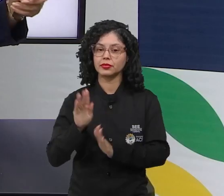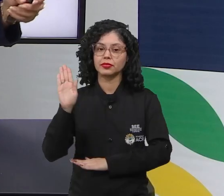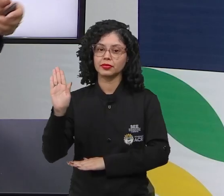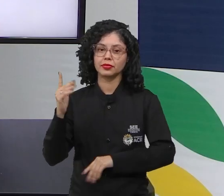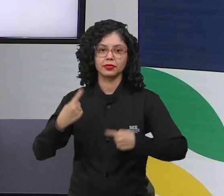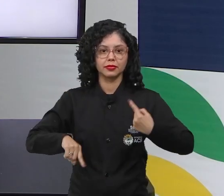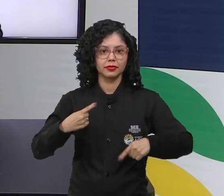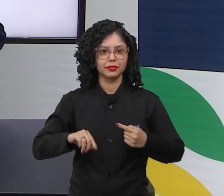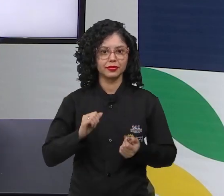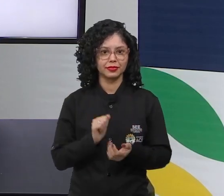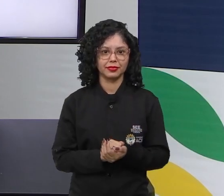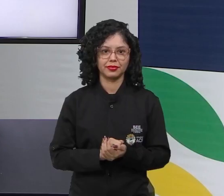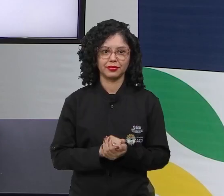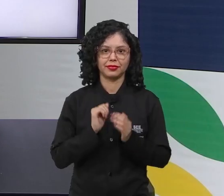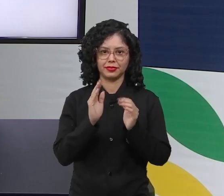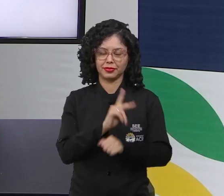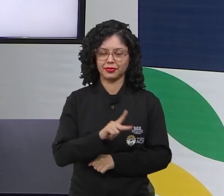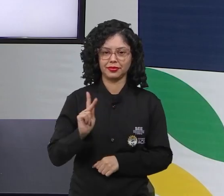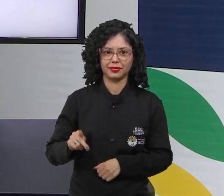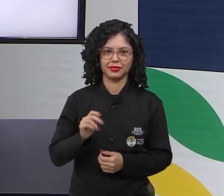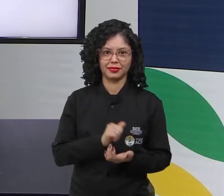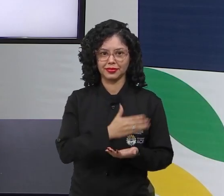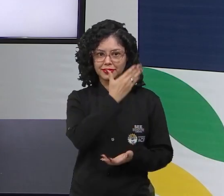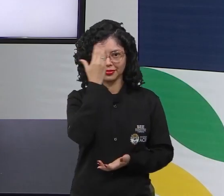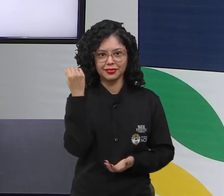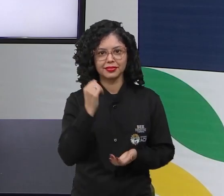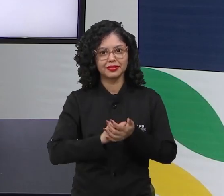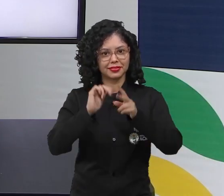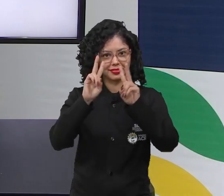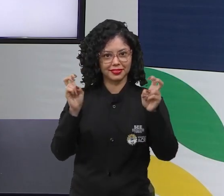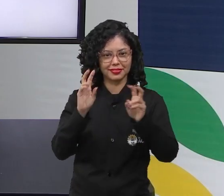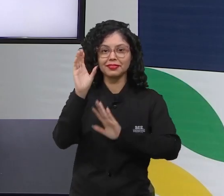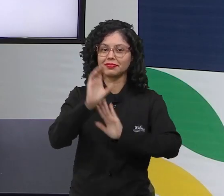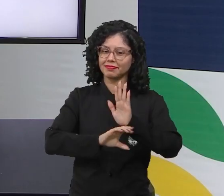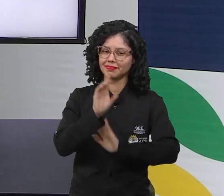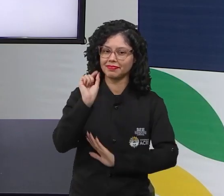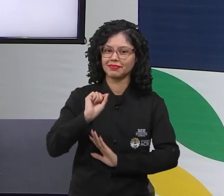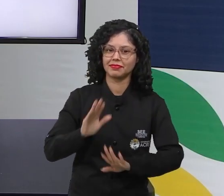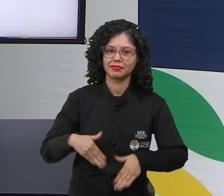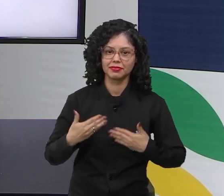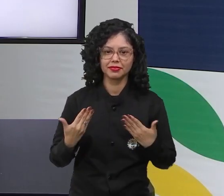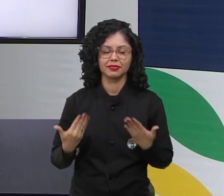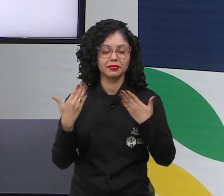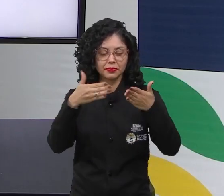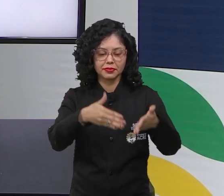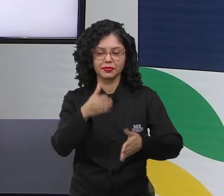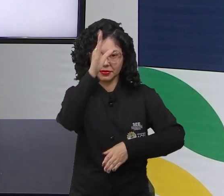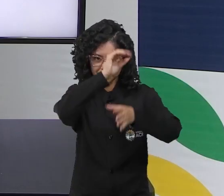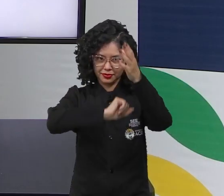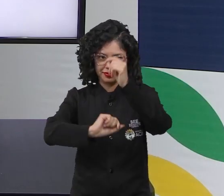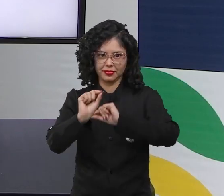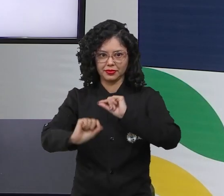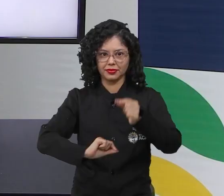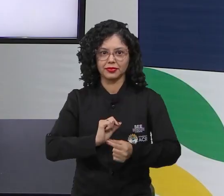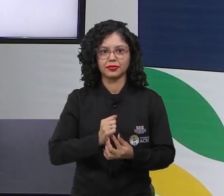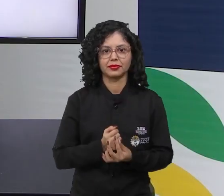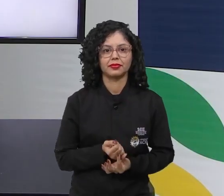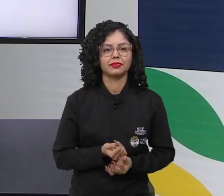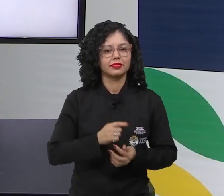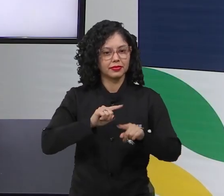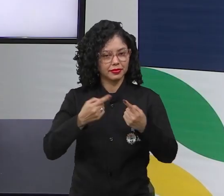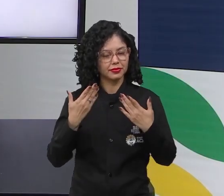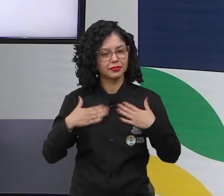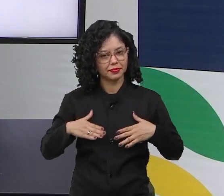políticas. Pelo amor de Deus, professora, eu já esqueci que conteúdo é esse, que objeto de conhecimento é esse,